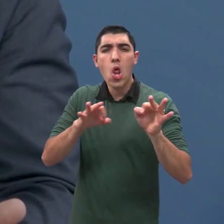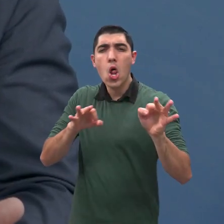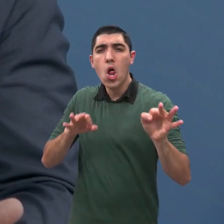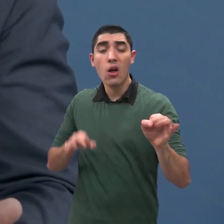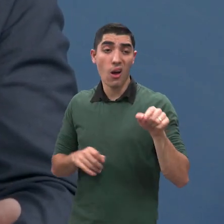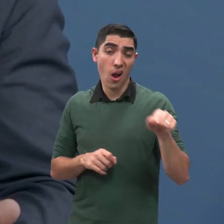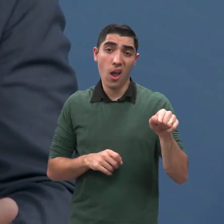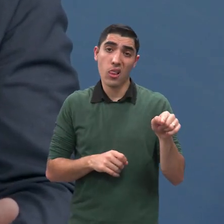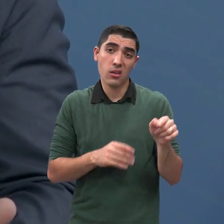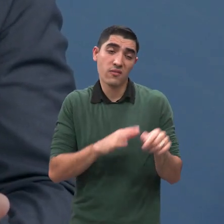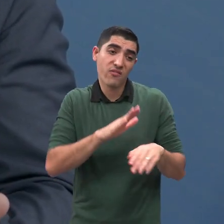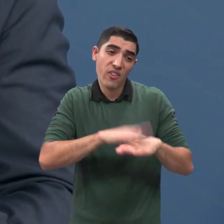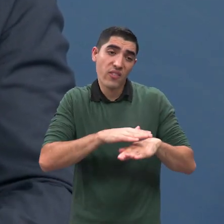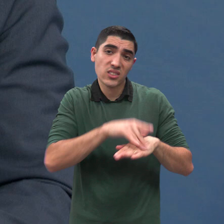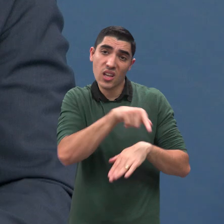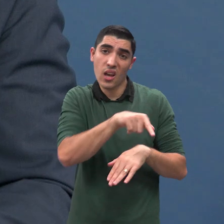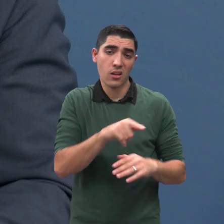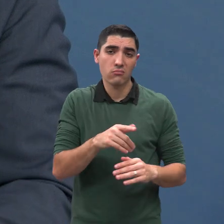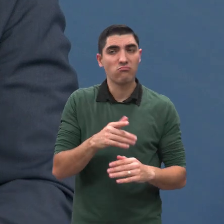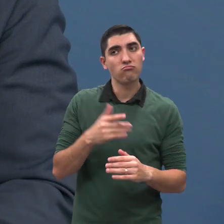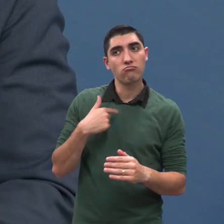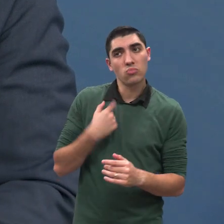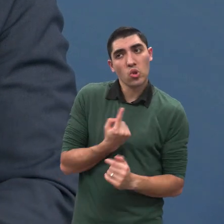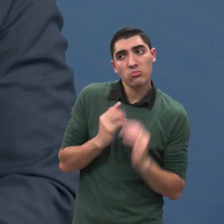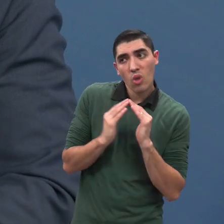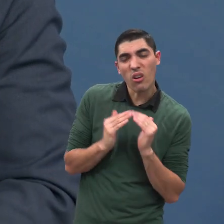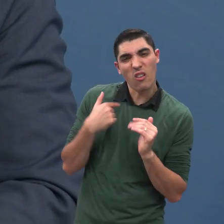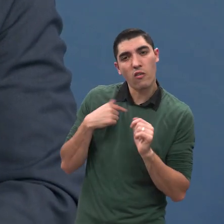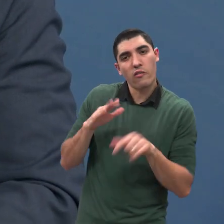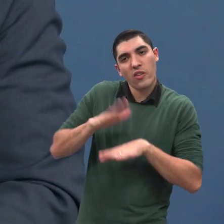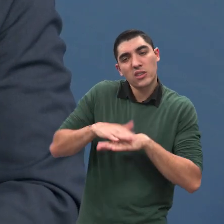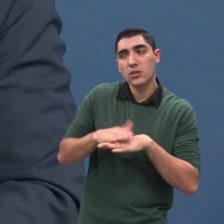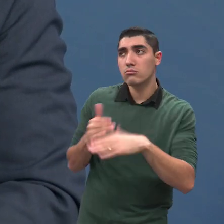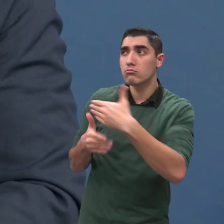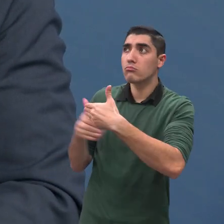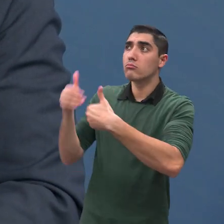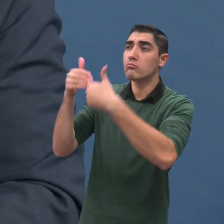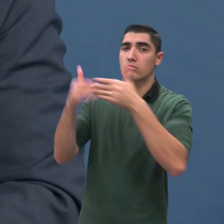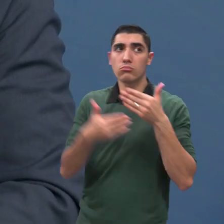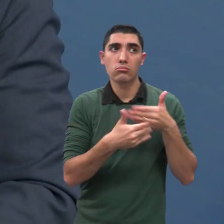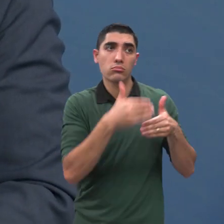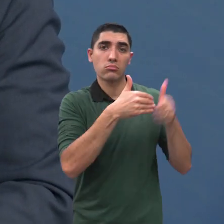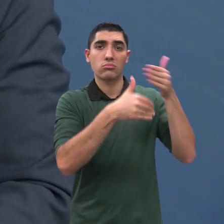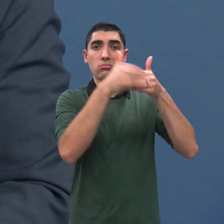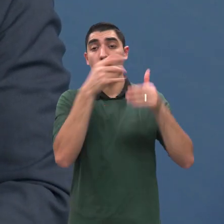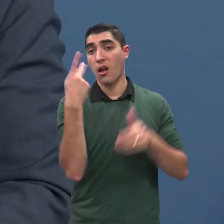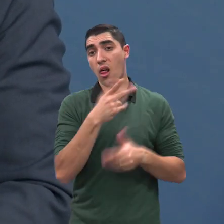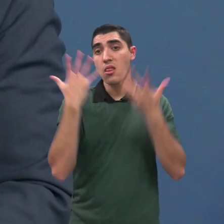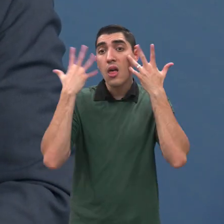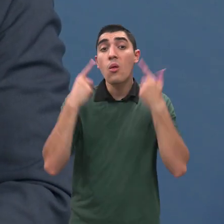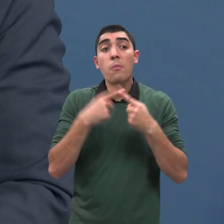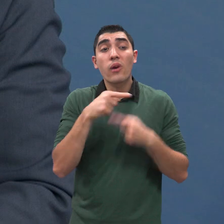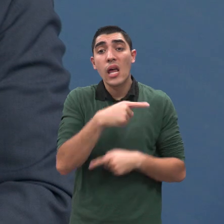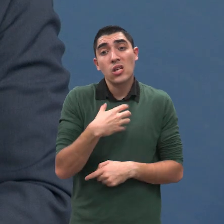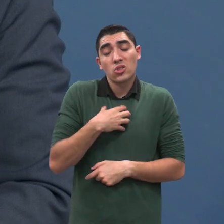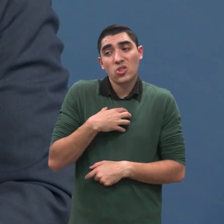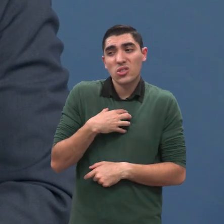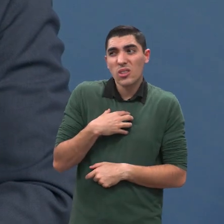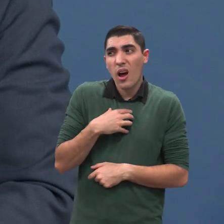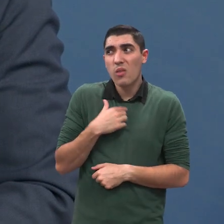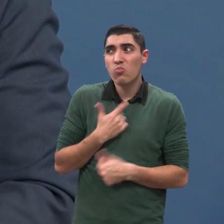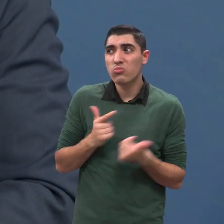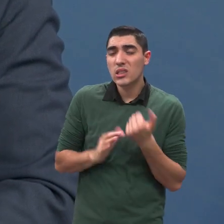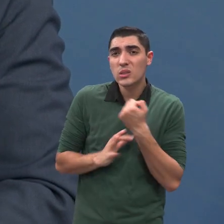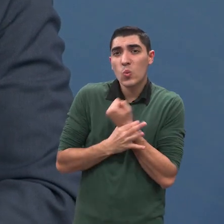muro dela por segurança, né? Então, naturalmente ela vai fazer isso porque a pessoa se sente